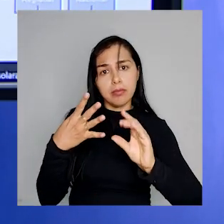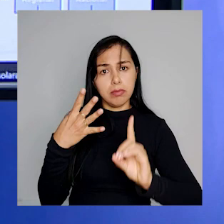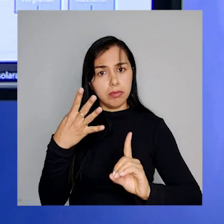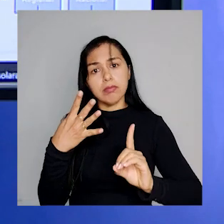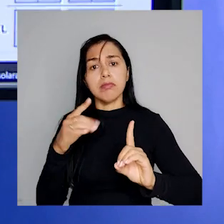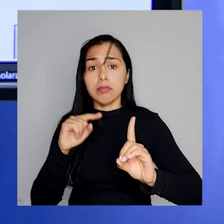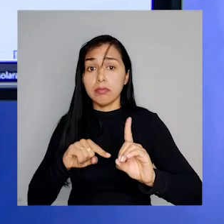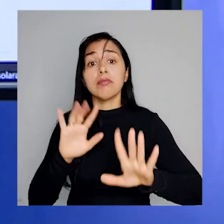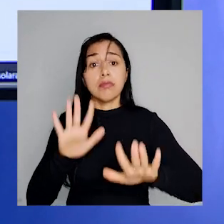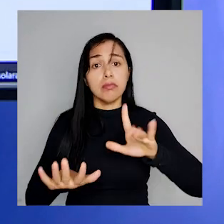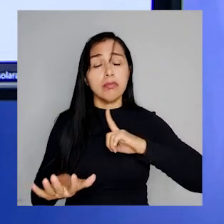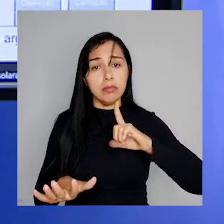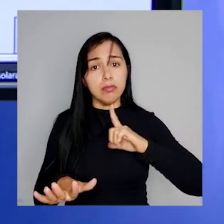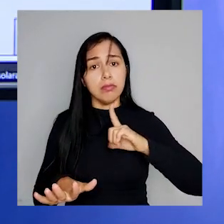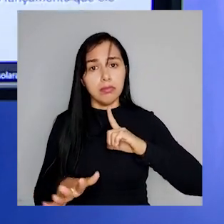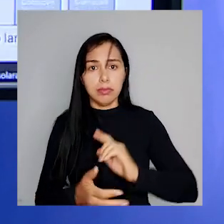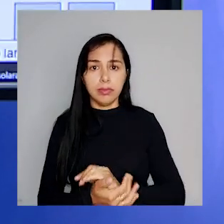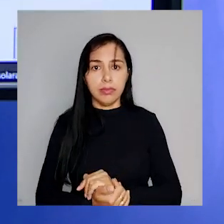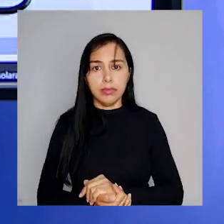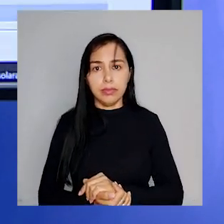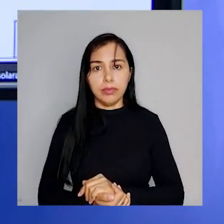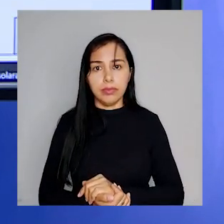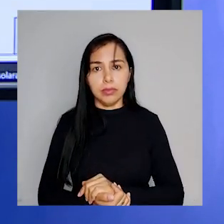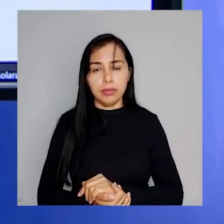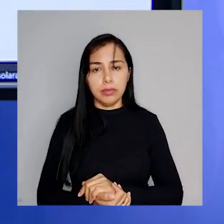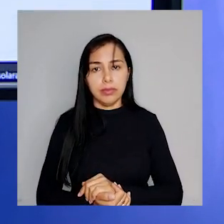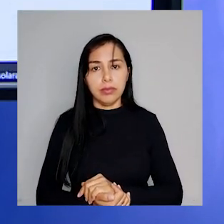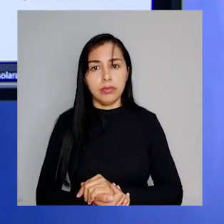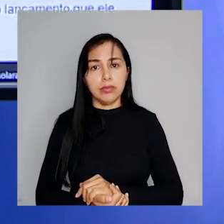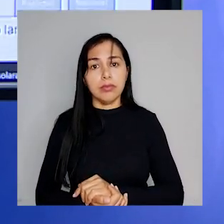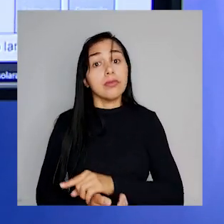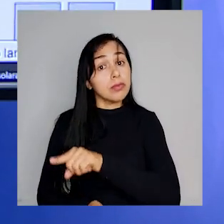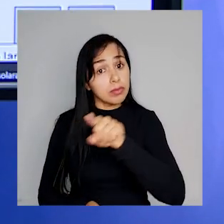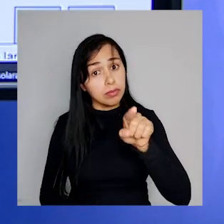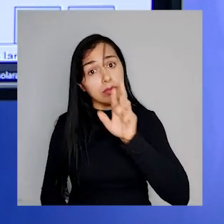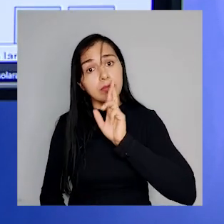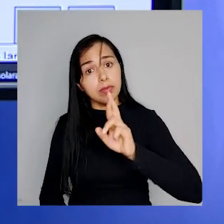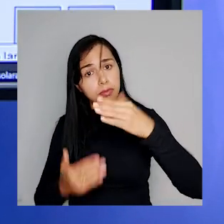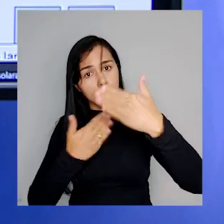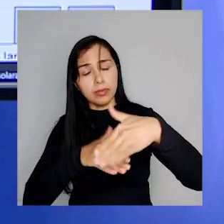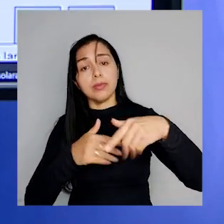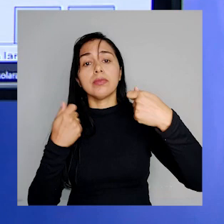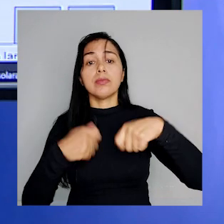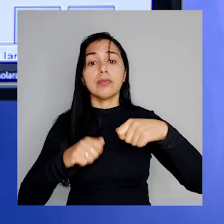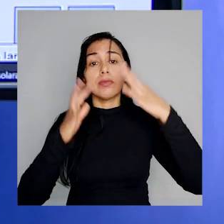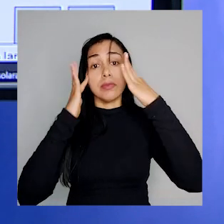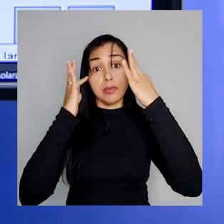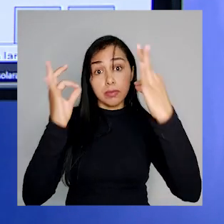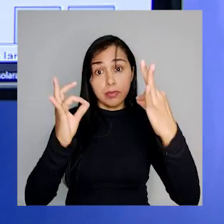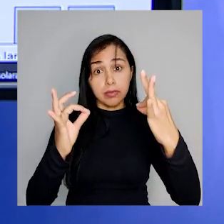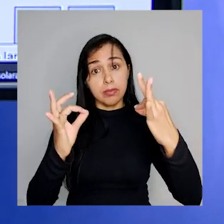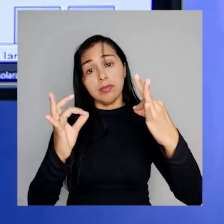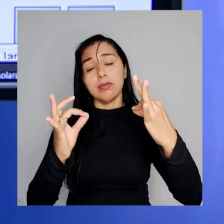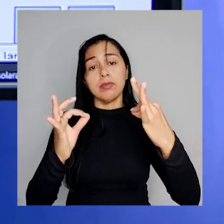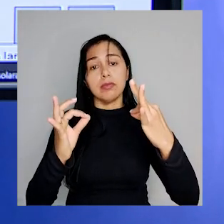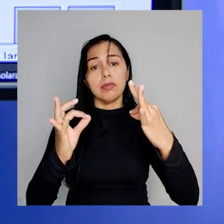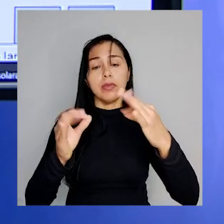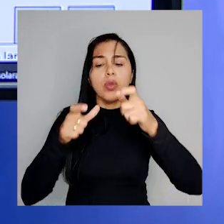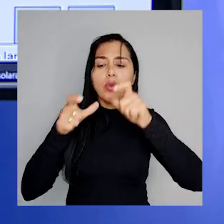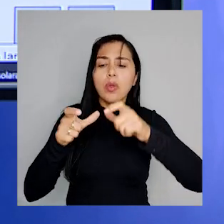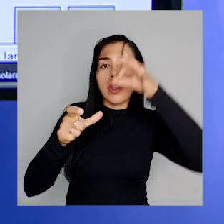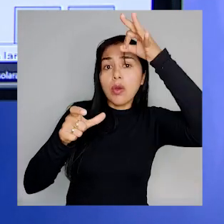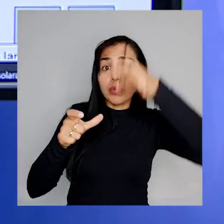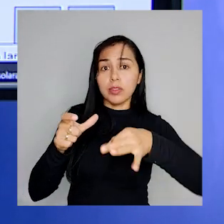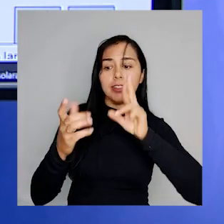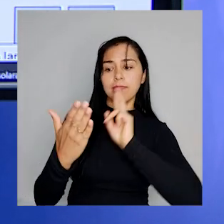mas pode acontecer também. Quando você for responder a prova, atenção aonde você coloca as respostas